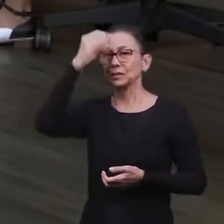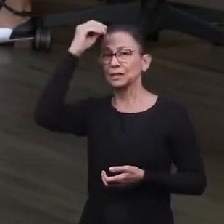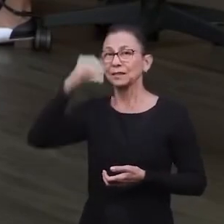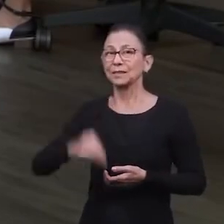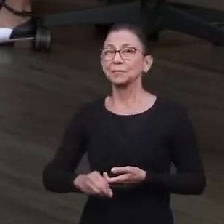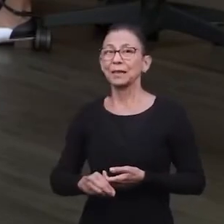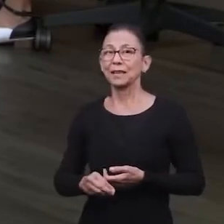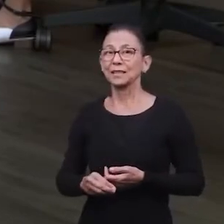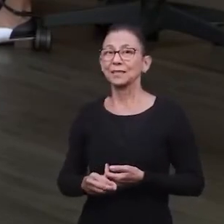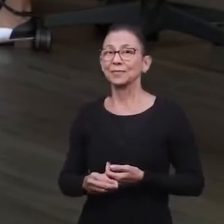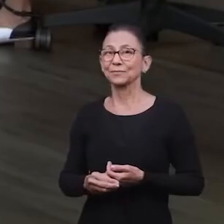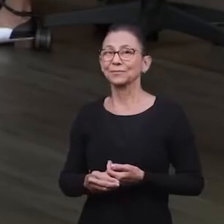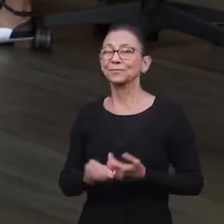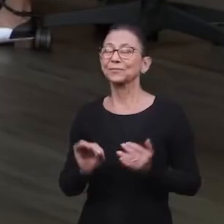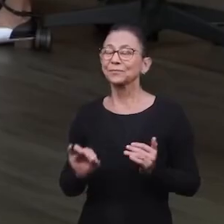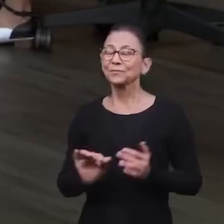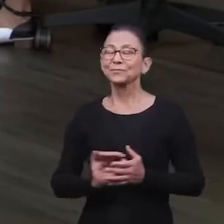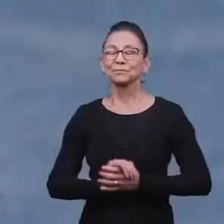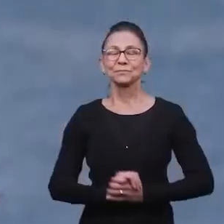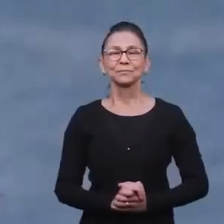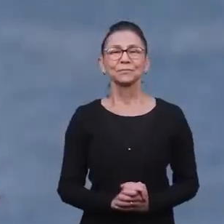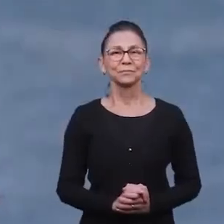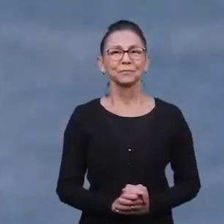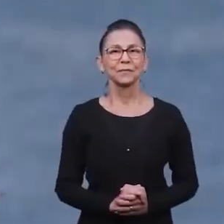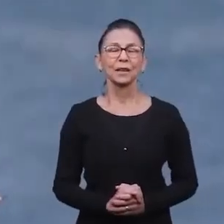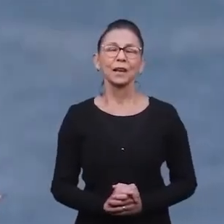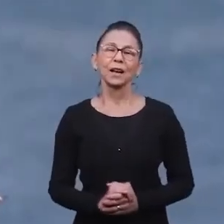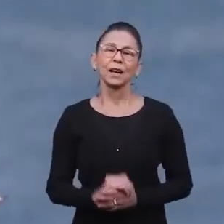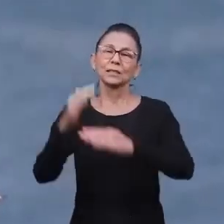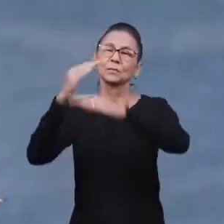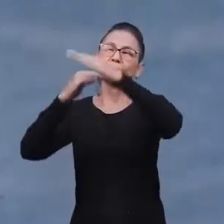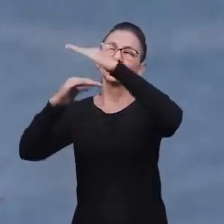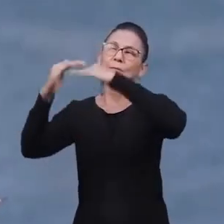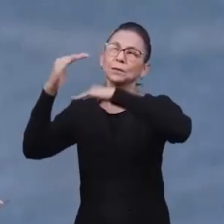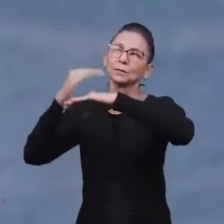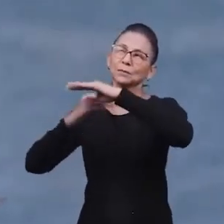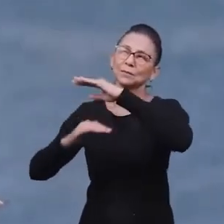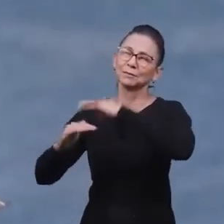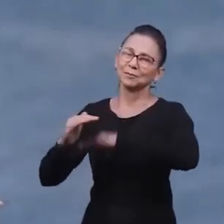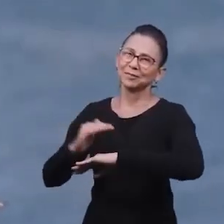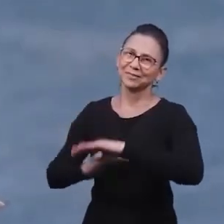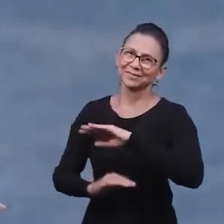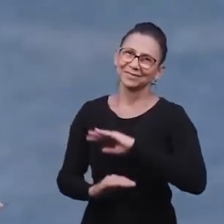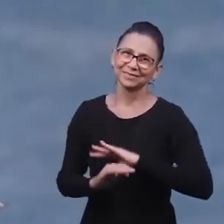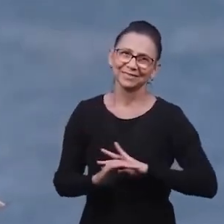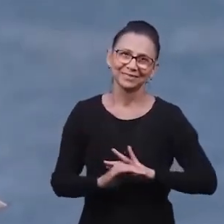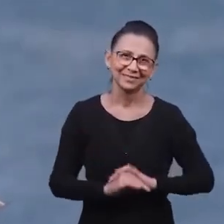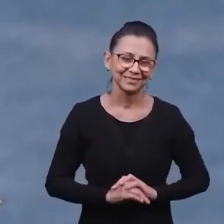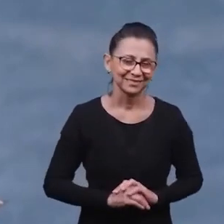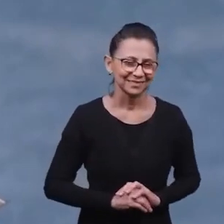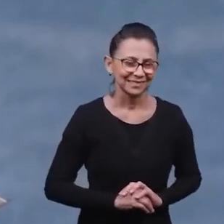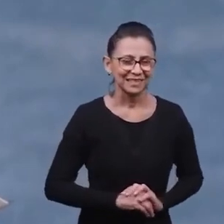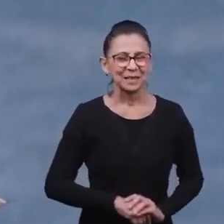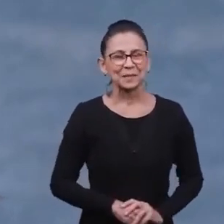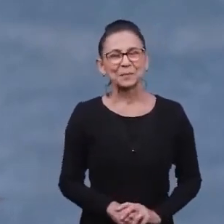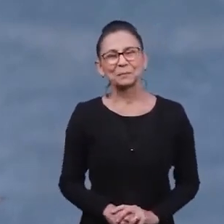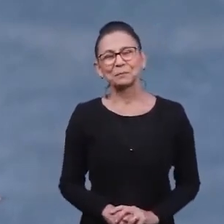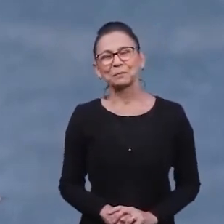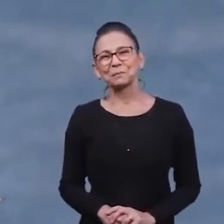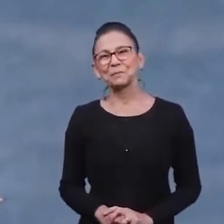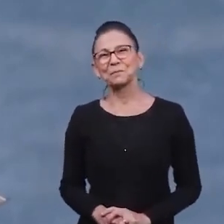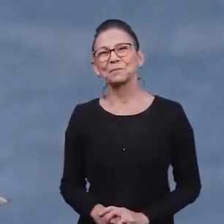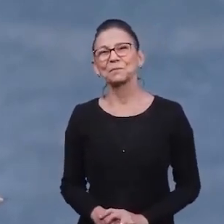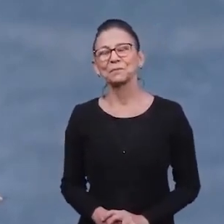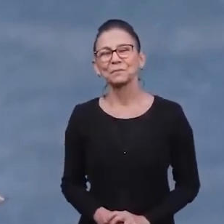vão assim, evoluindo até chegar aquele momento. Vou dizer se é ato, processo e ato, aí vão ficar